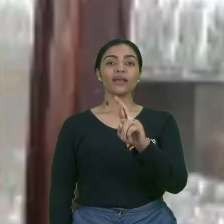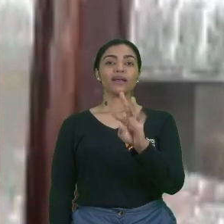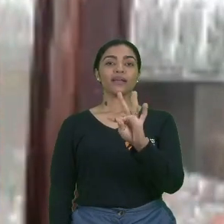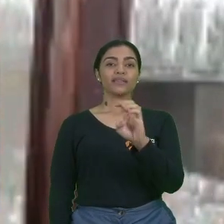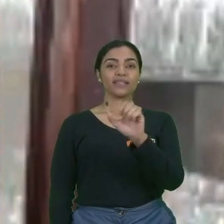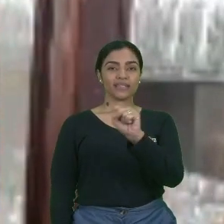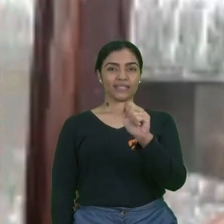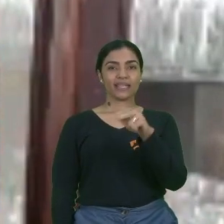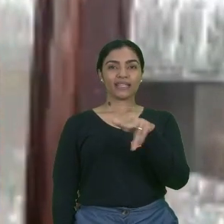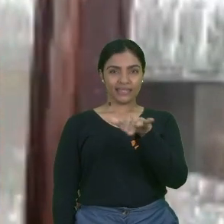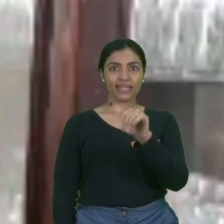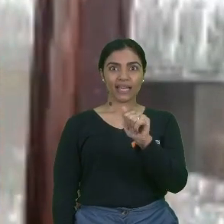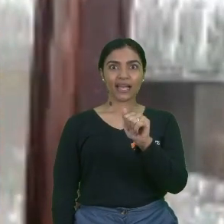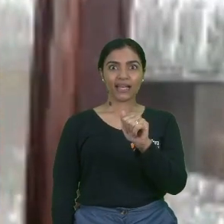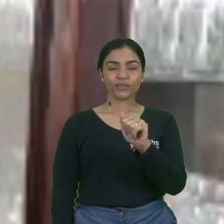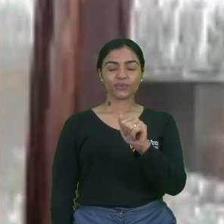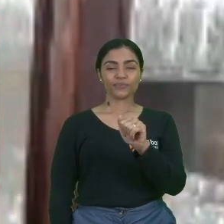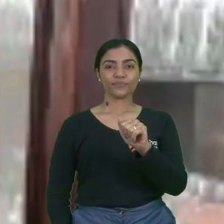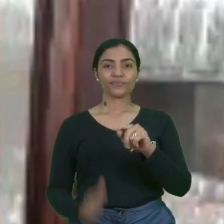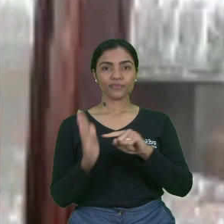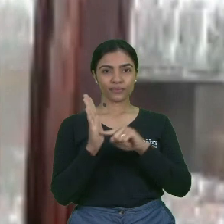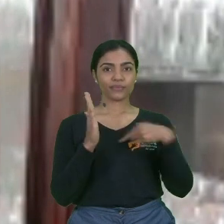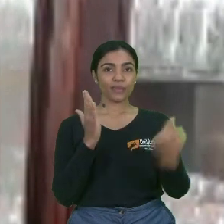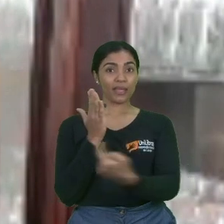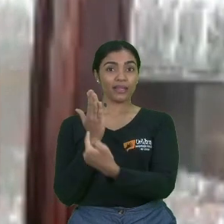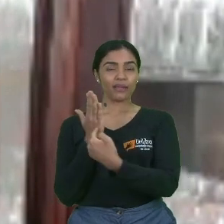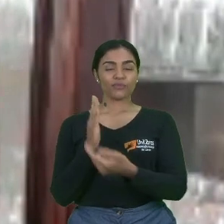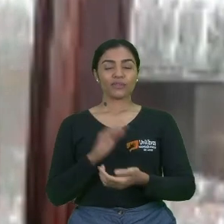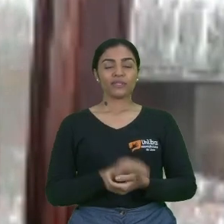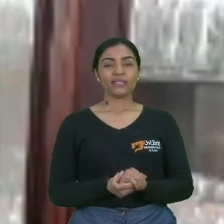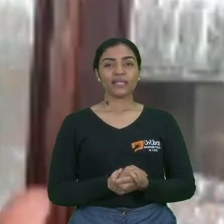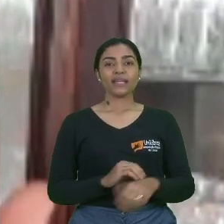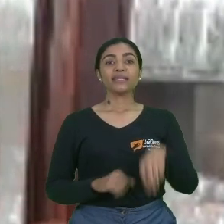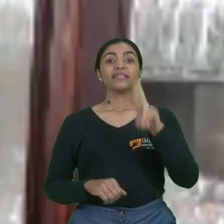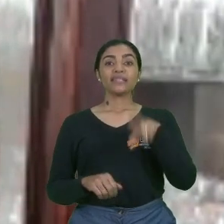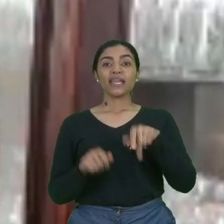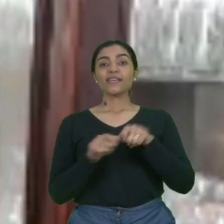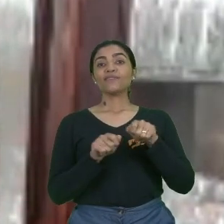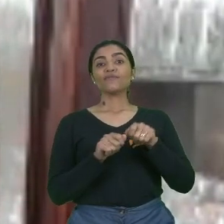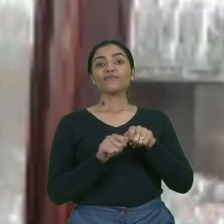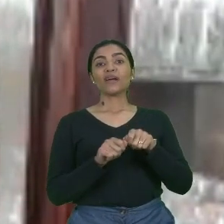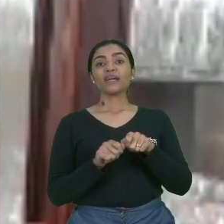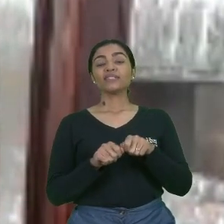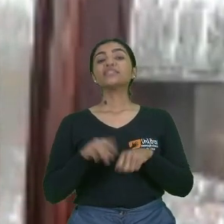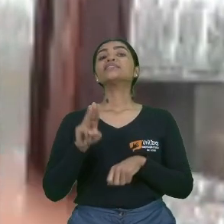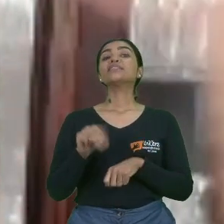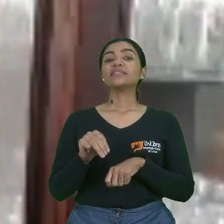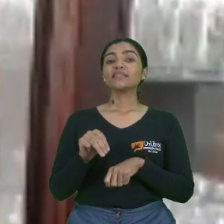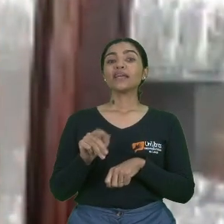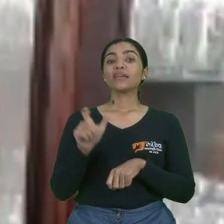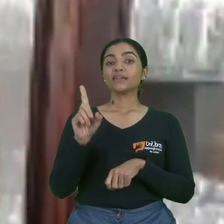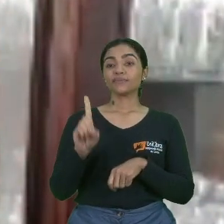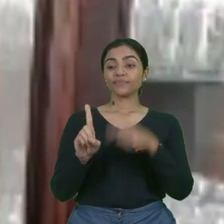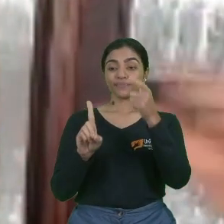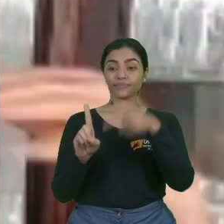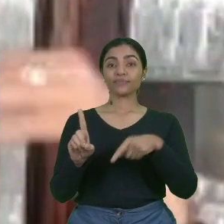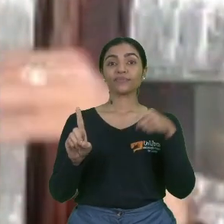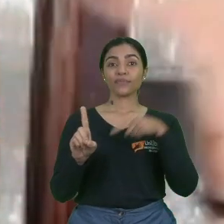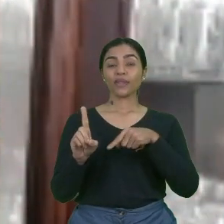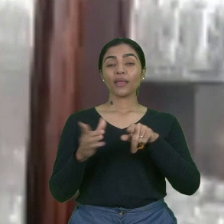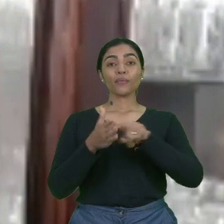principal instrumento então ele tem mais um pesquisador é